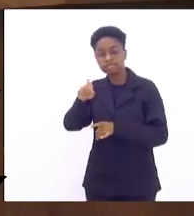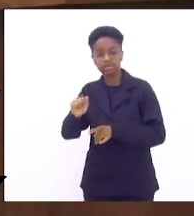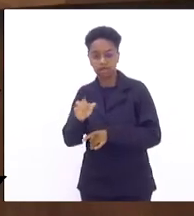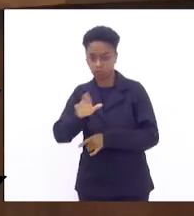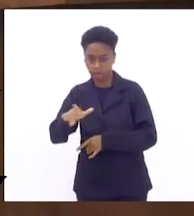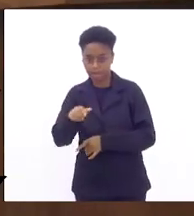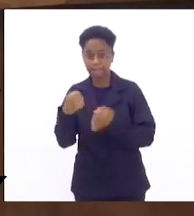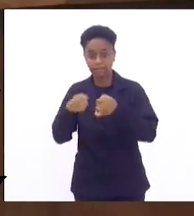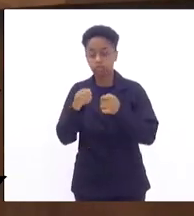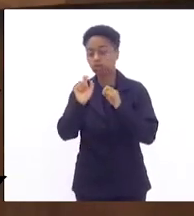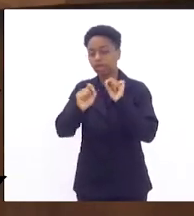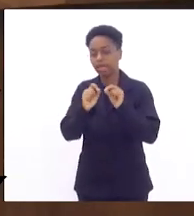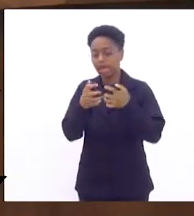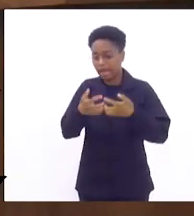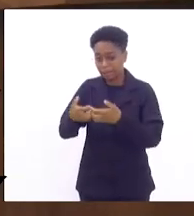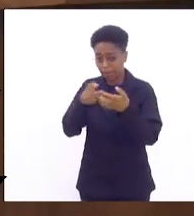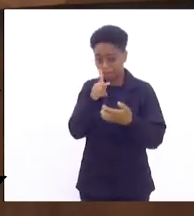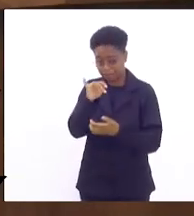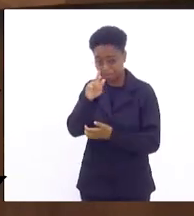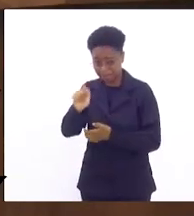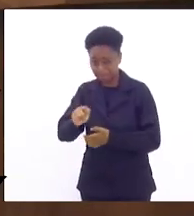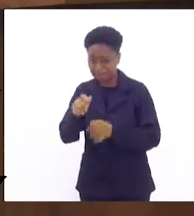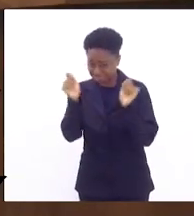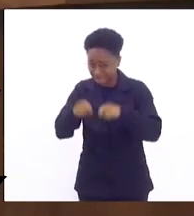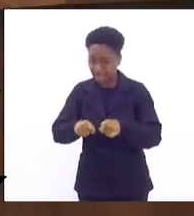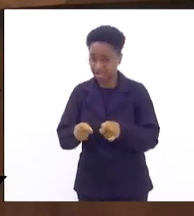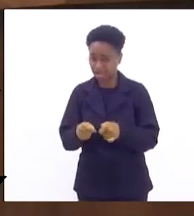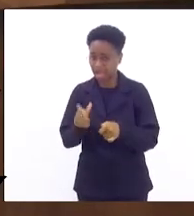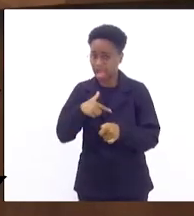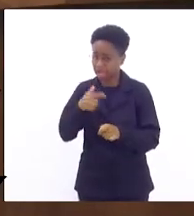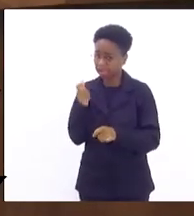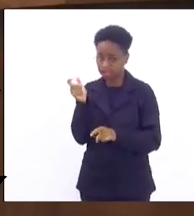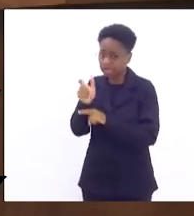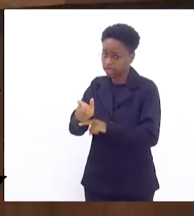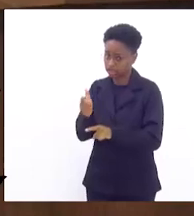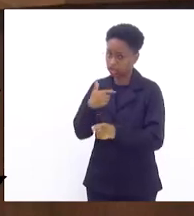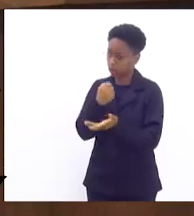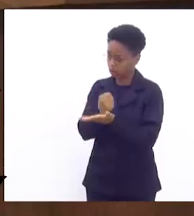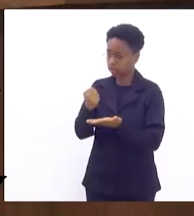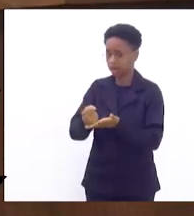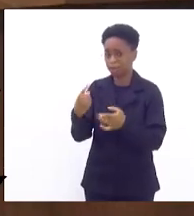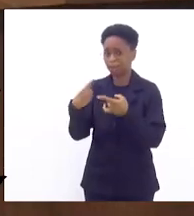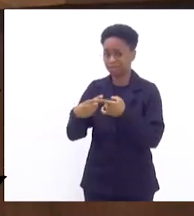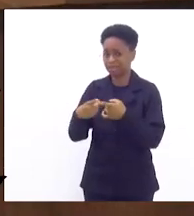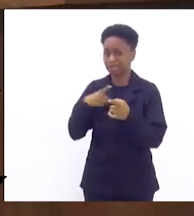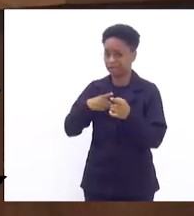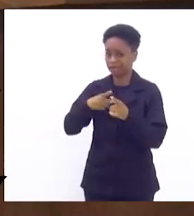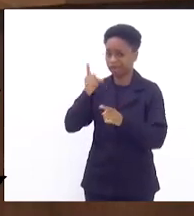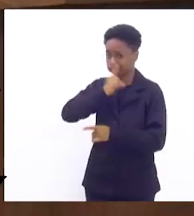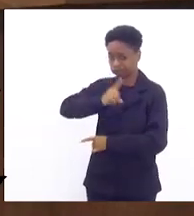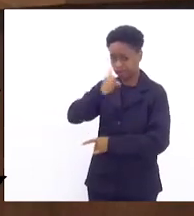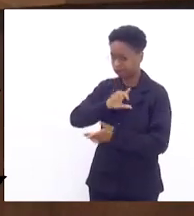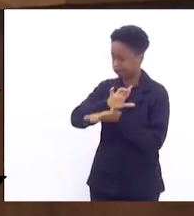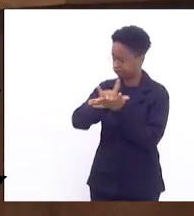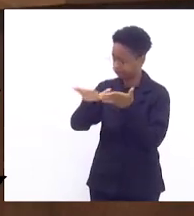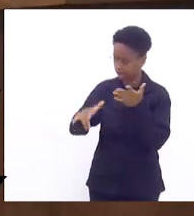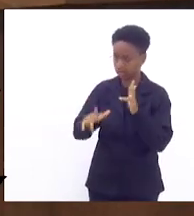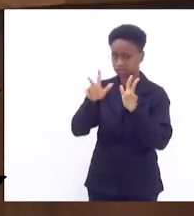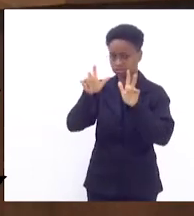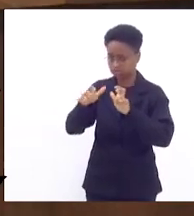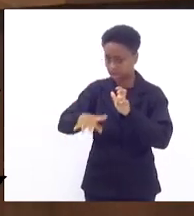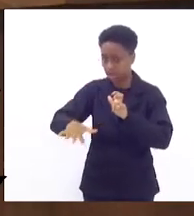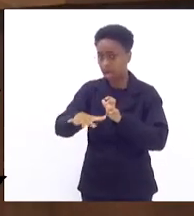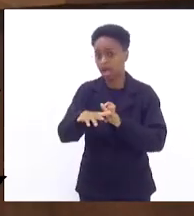Caminhão-pipa? Os caminhões-pipas são suficientes? Essa é uma crítica que eu faço ao contrato. Ele é muito lacunoso em relação a esse aspecto, em relação às